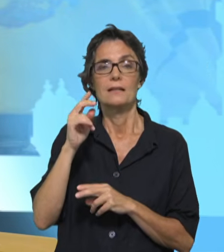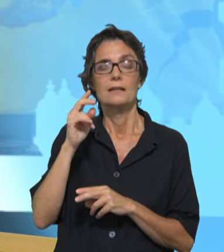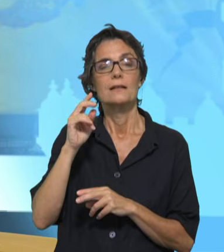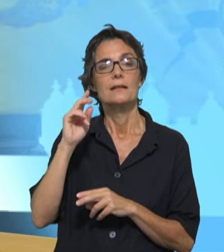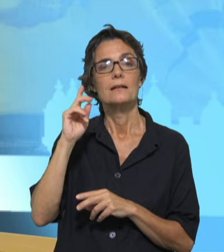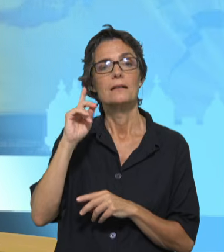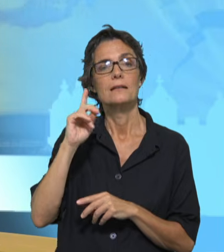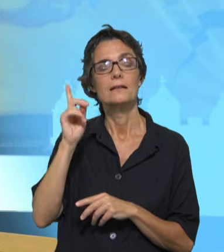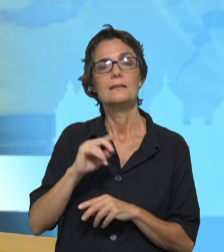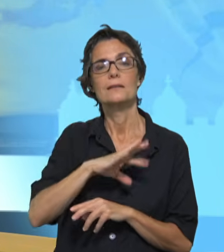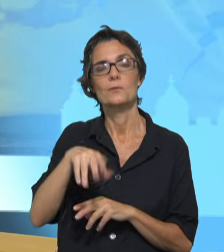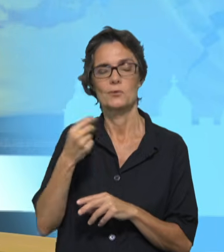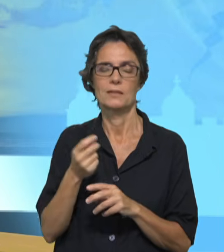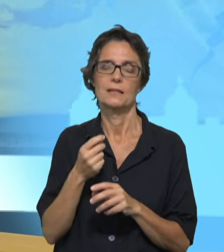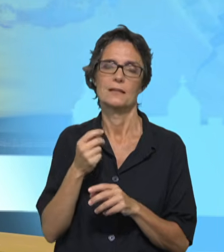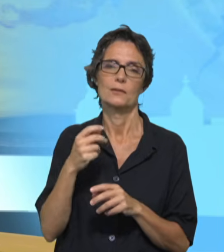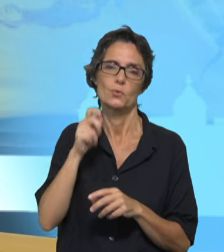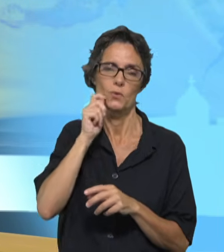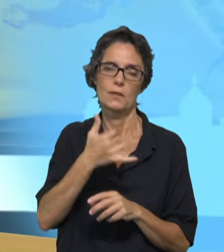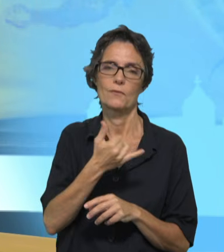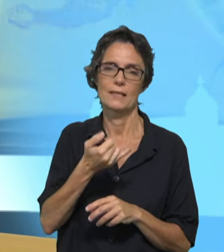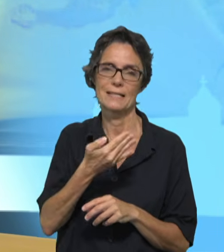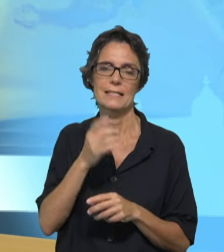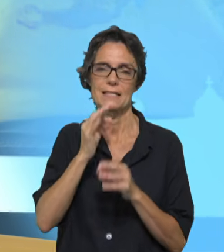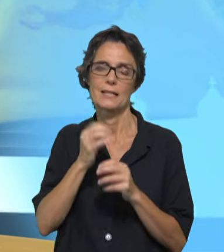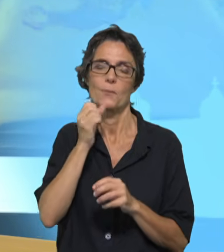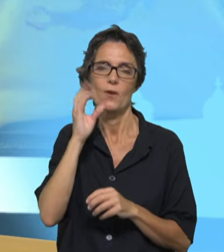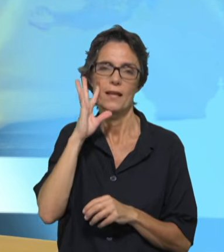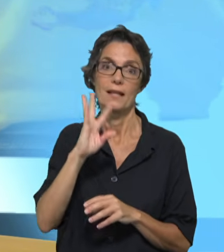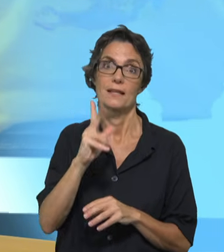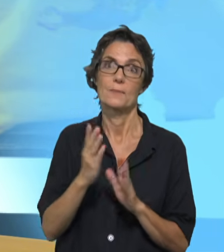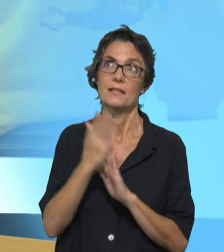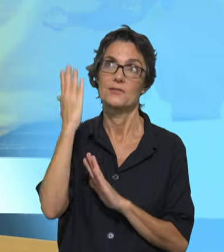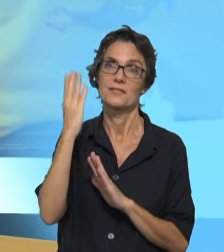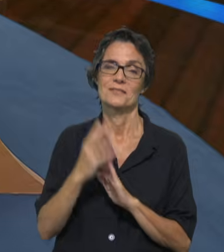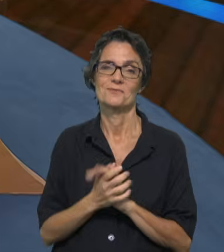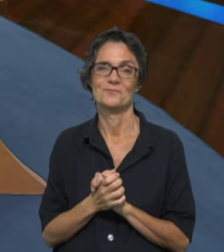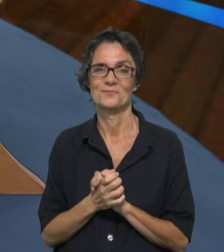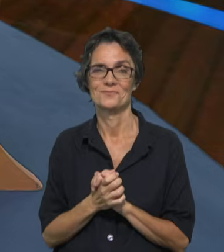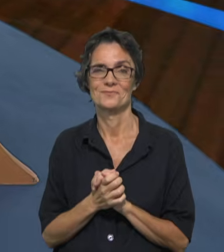assinala a 27 de setembro. Votos de uma ótima tarde e até amanhã, se Deus quiser.